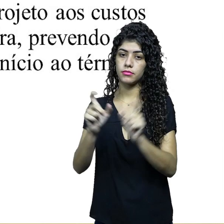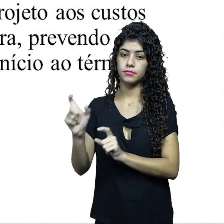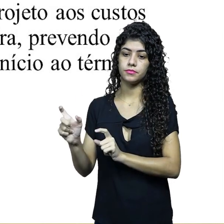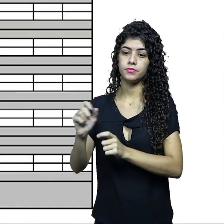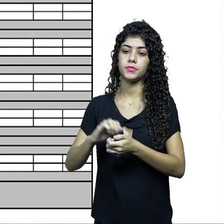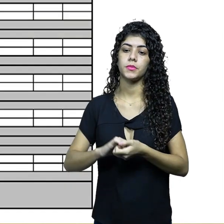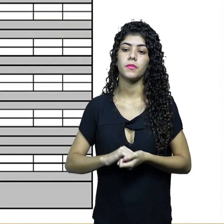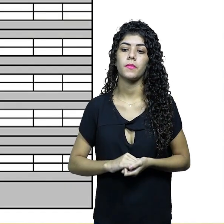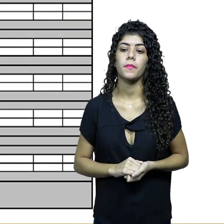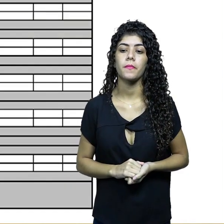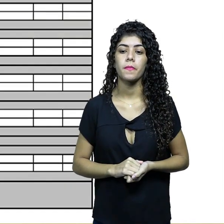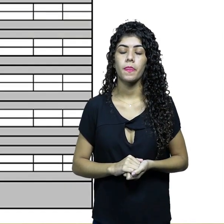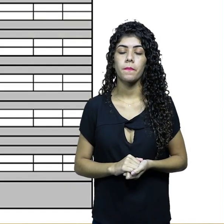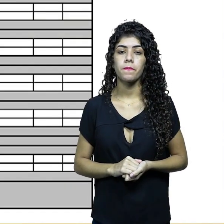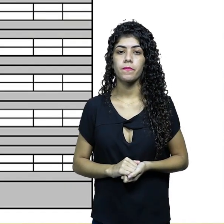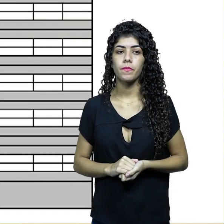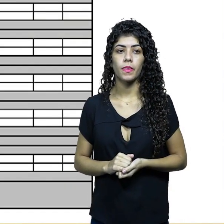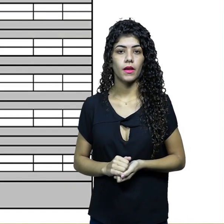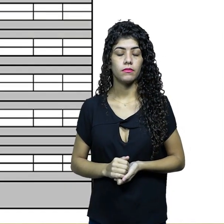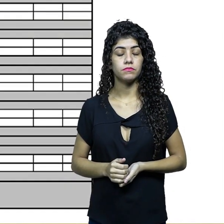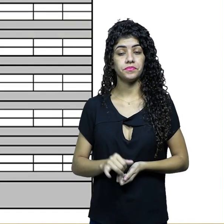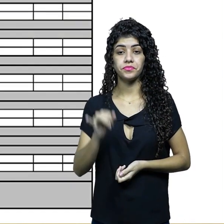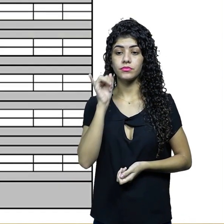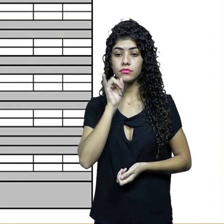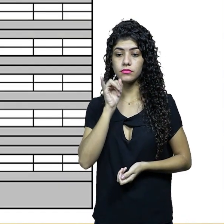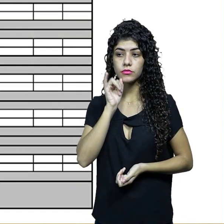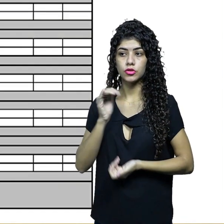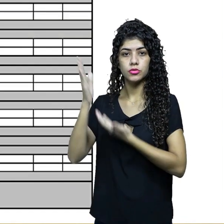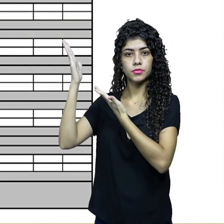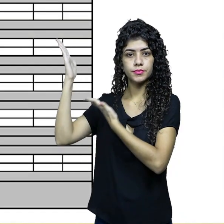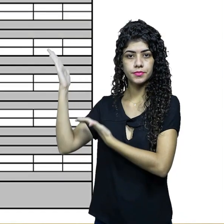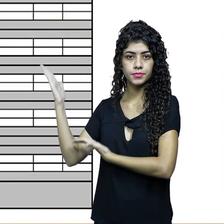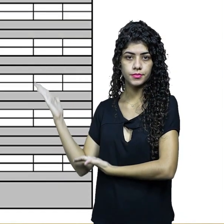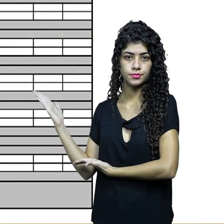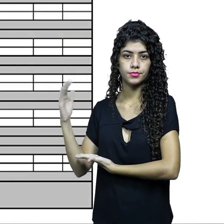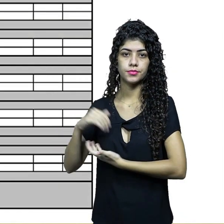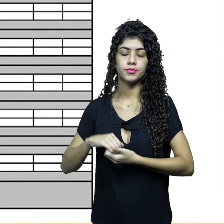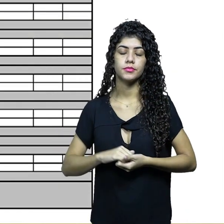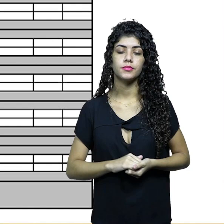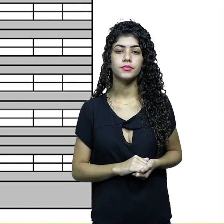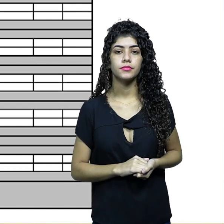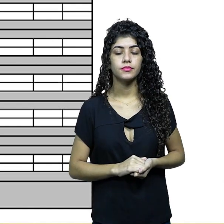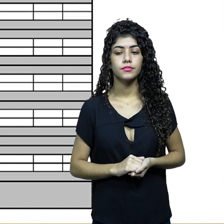etapa. Esse é um exemplo de cronograma físico-financeiro.